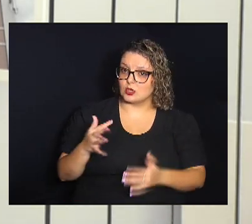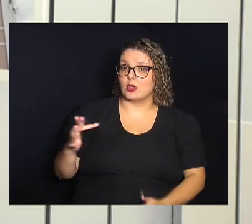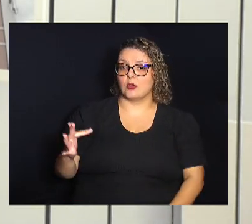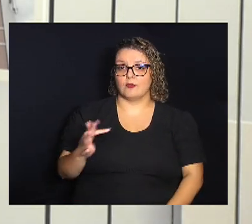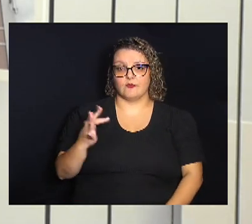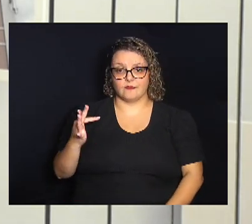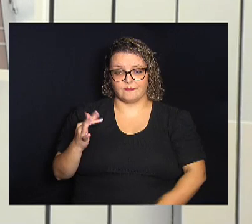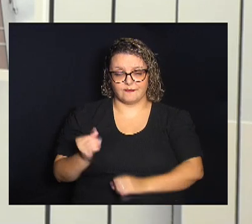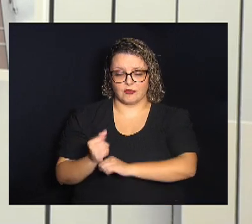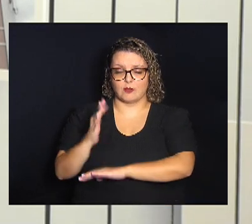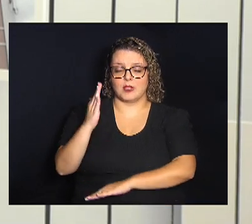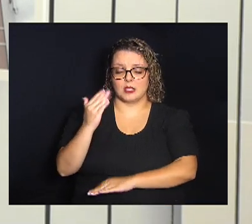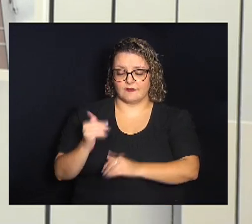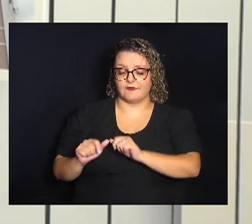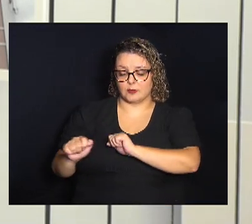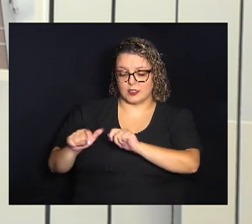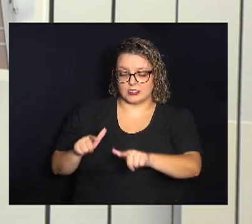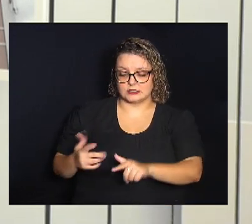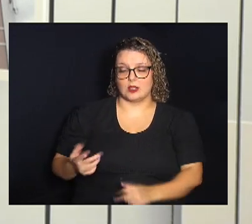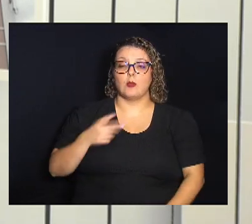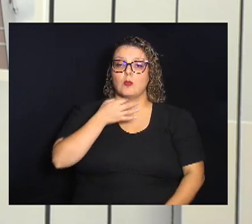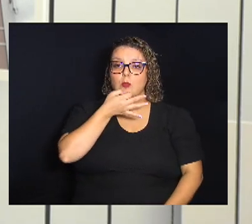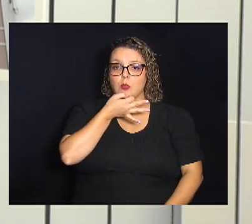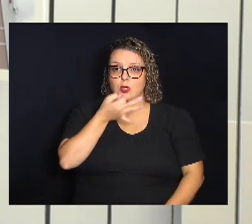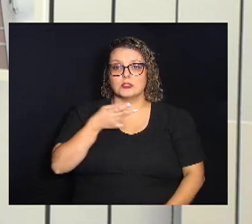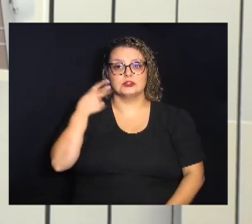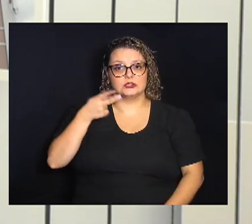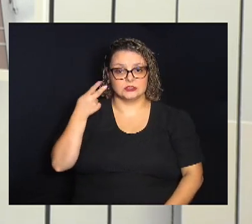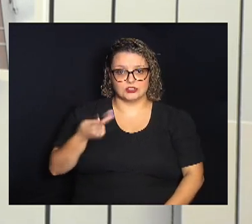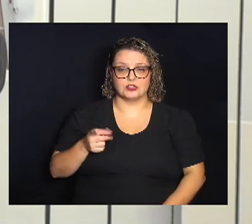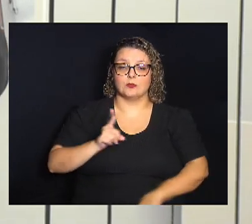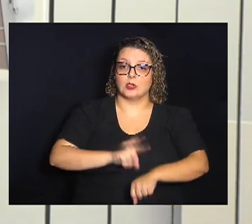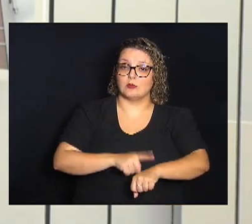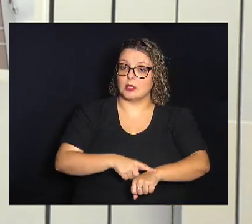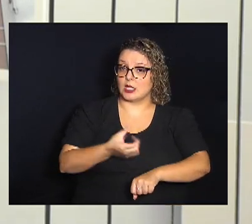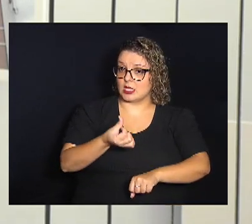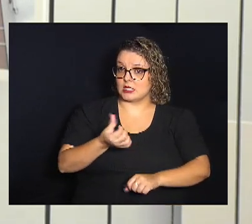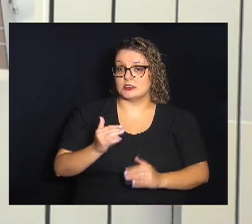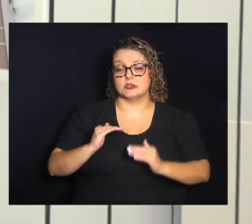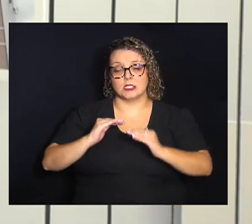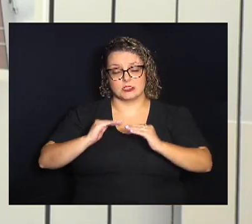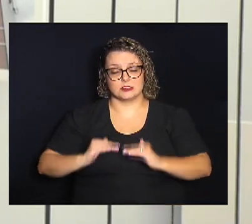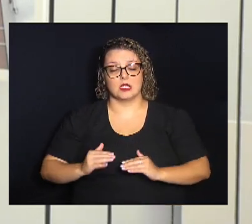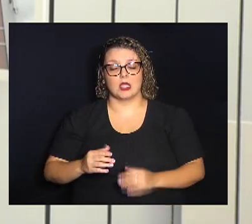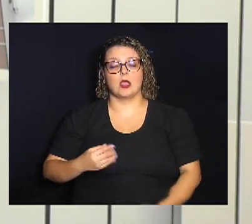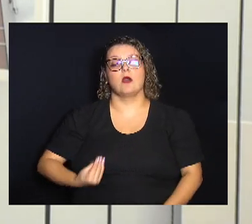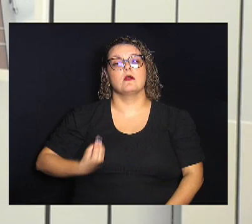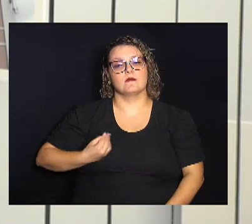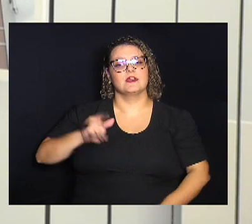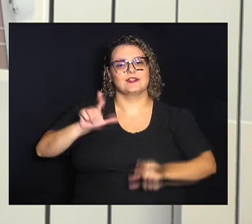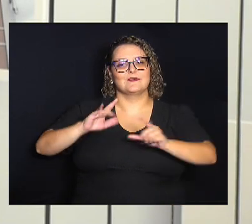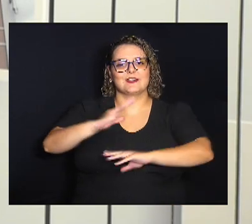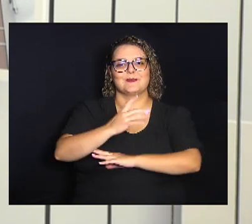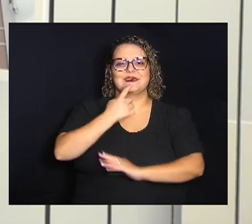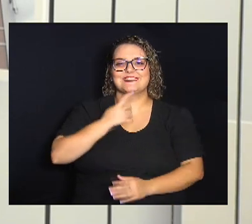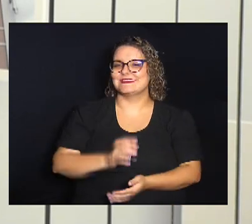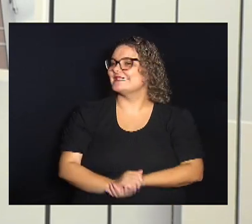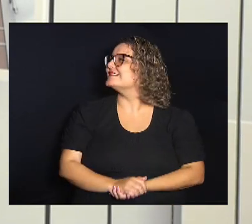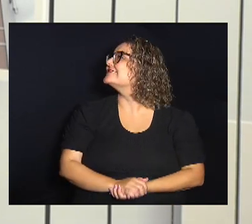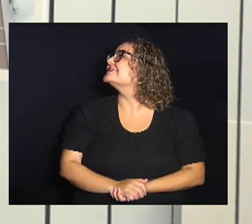dos participantes. Reunião ordinária a partir das 6 horas da tarde, ao vivo aqui na TV Câmara Campinas.